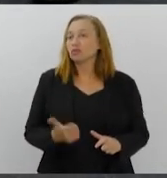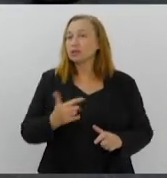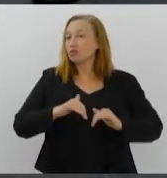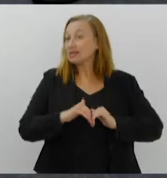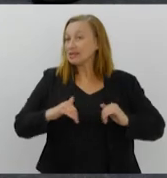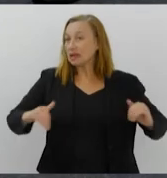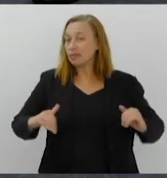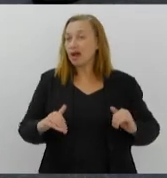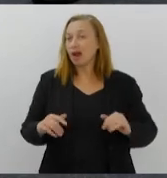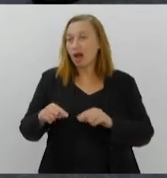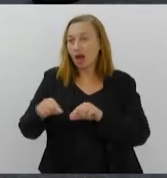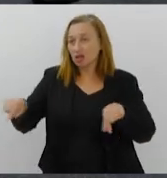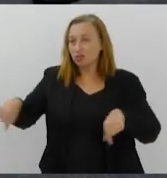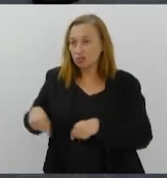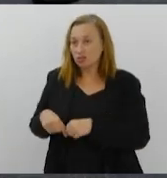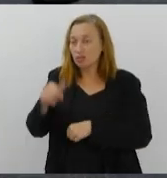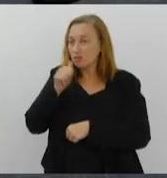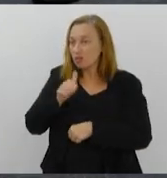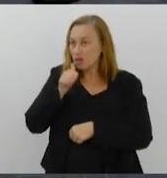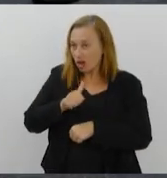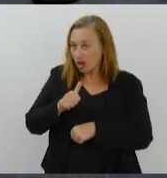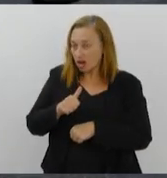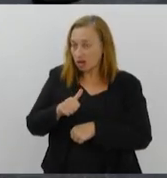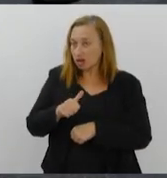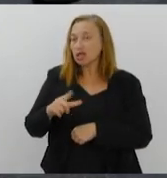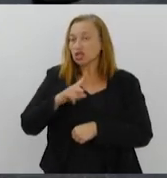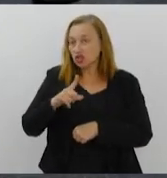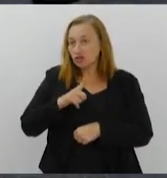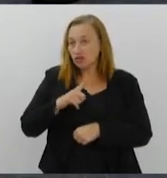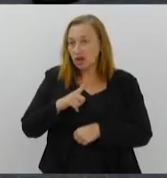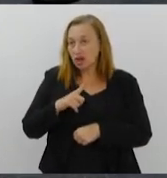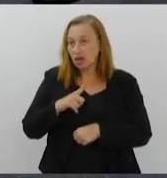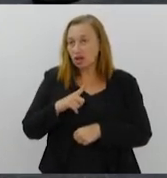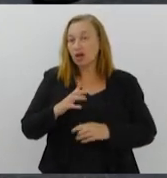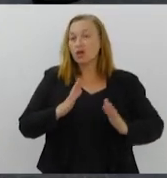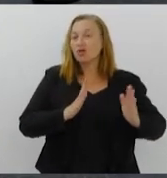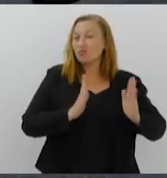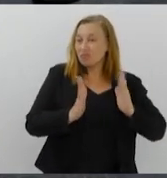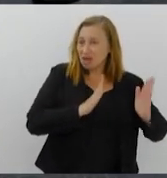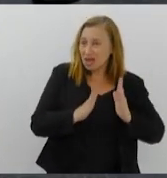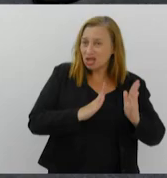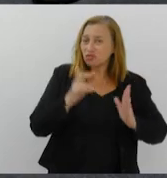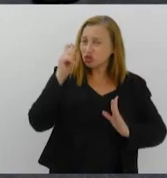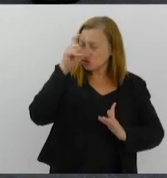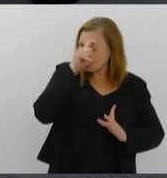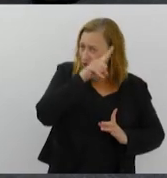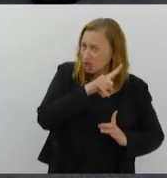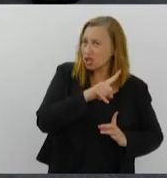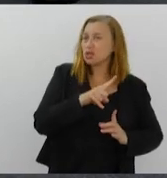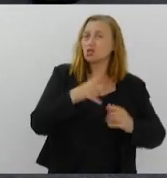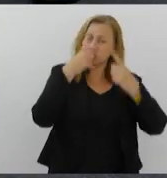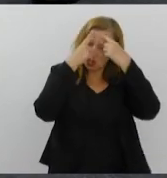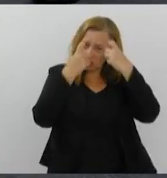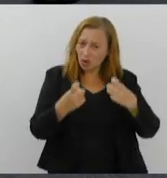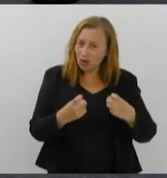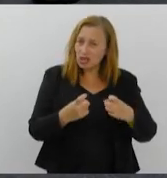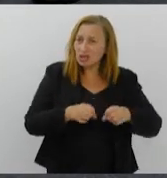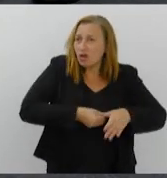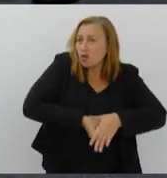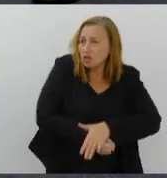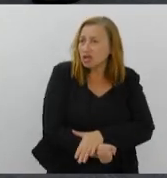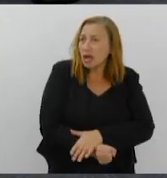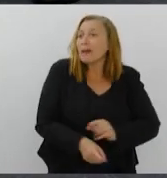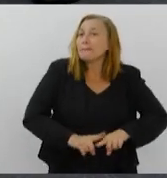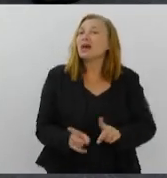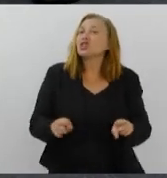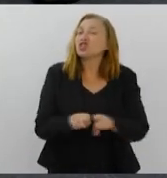essas mulheres que tiveram tanto uma gestação complicada e numa situação de violência obstétrica, mas também